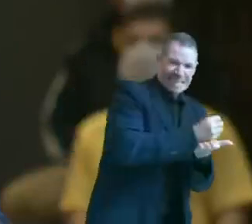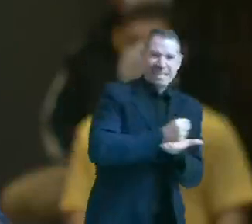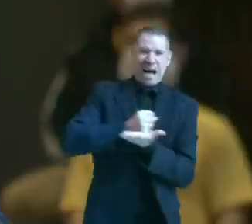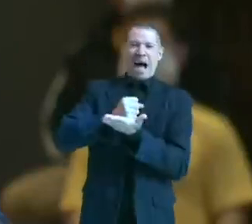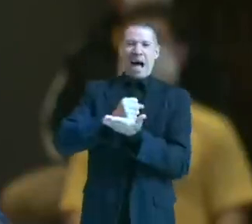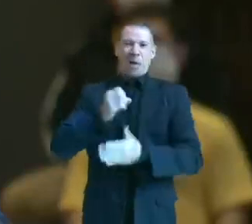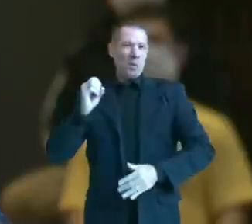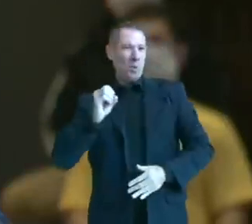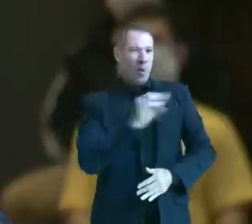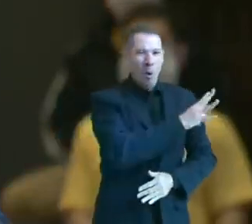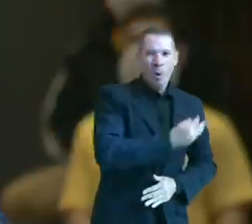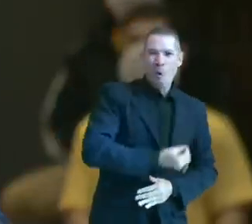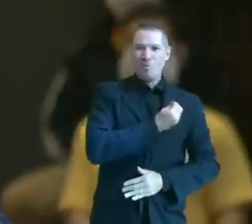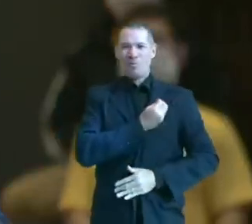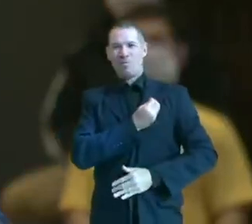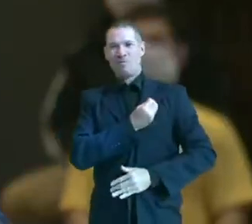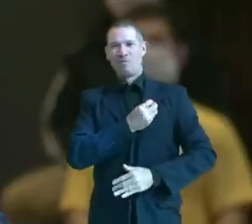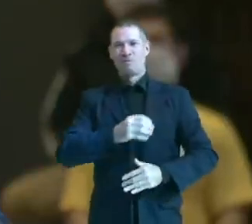resgatadas.